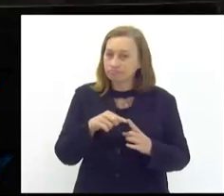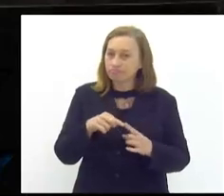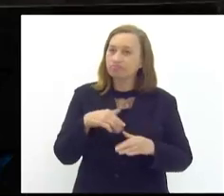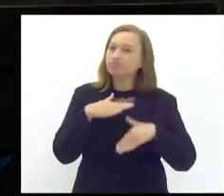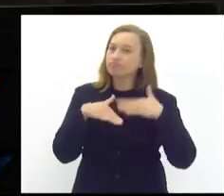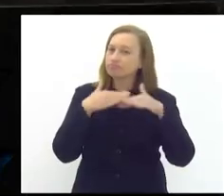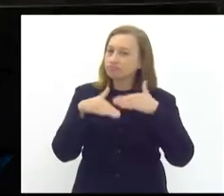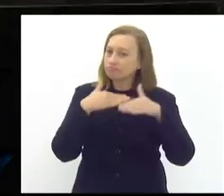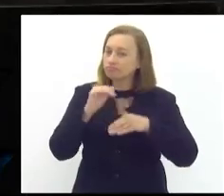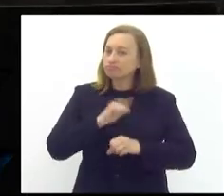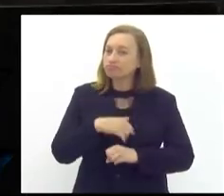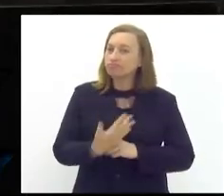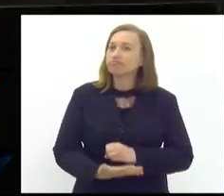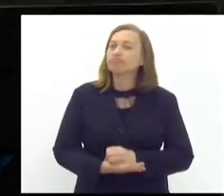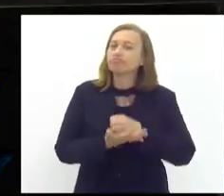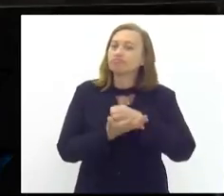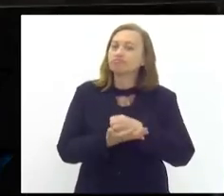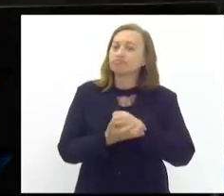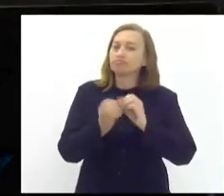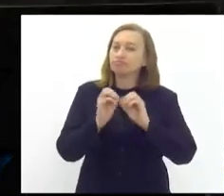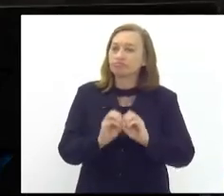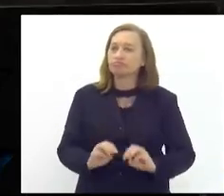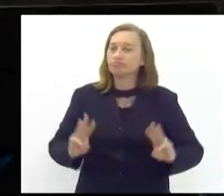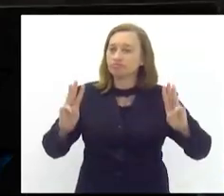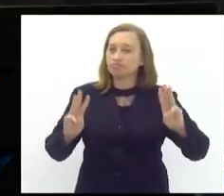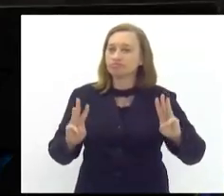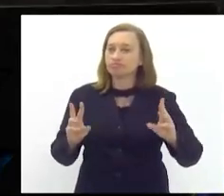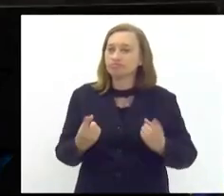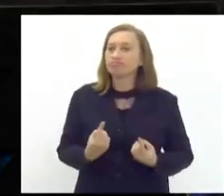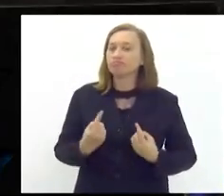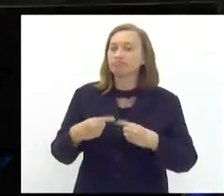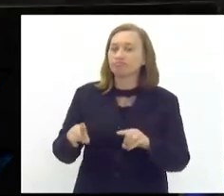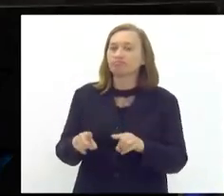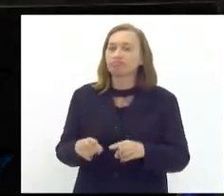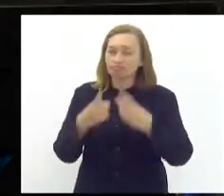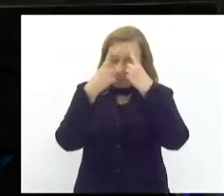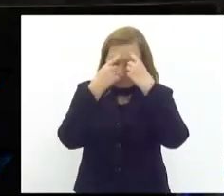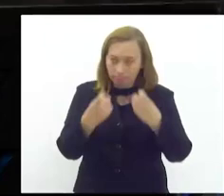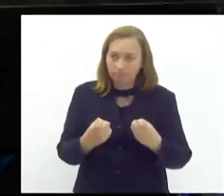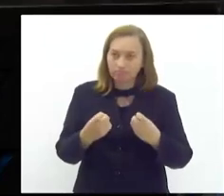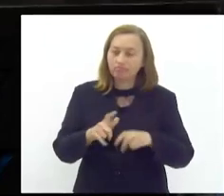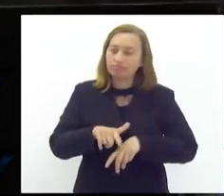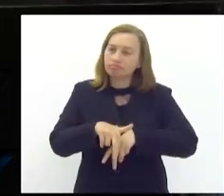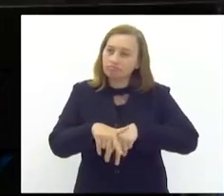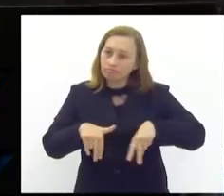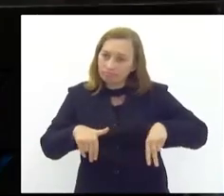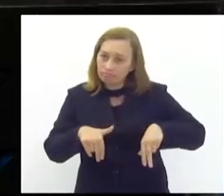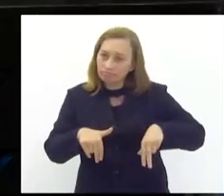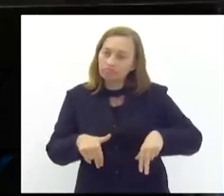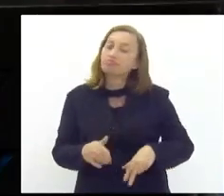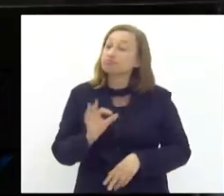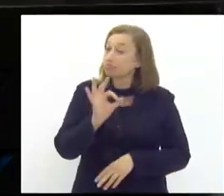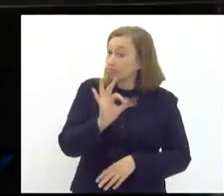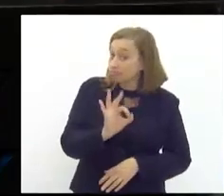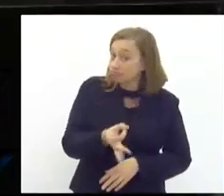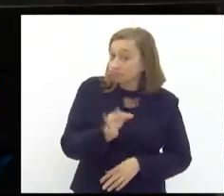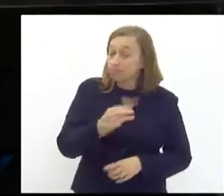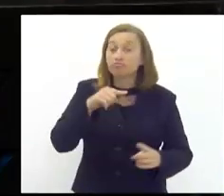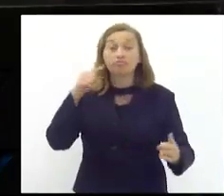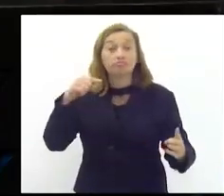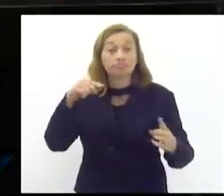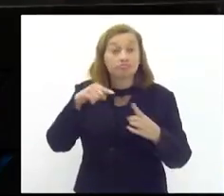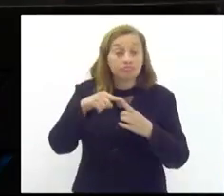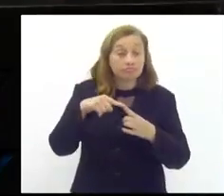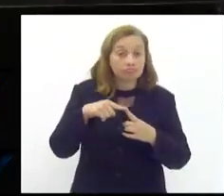desenvolvimento sustentável da ONU eu enfrentamento a violência de gênero que é justamente o objetivo